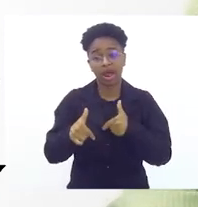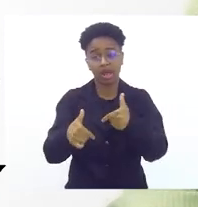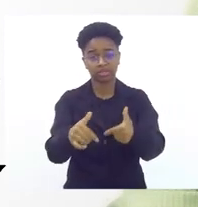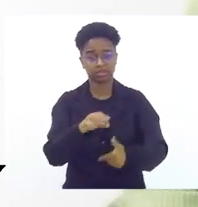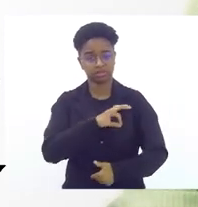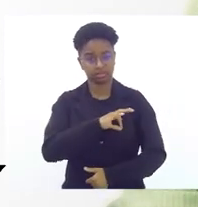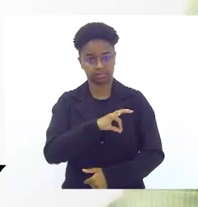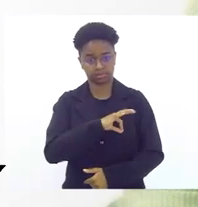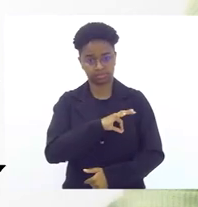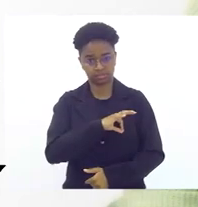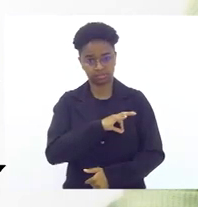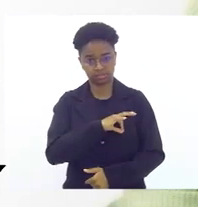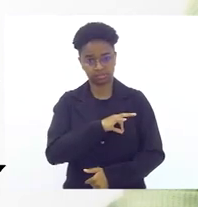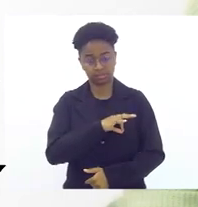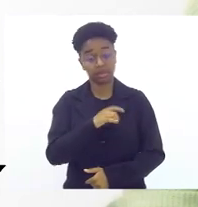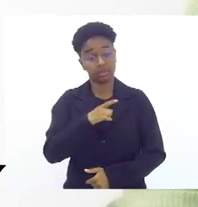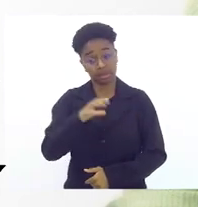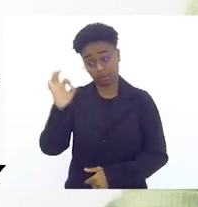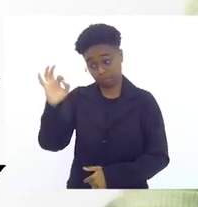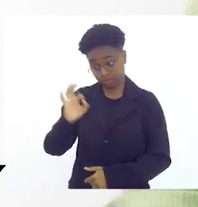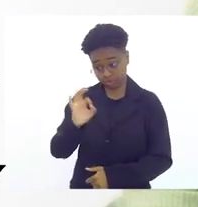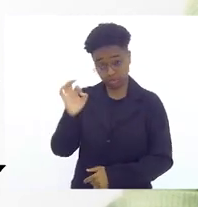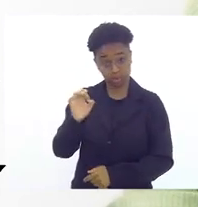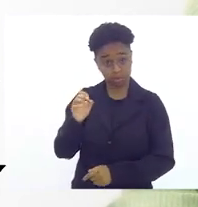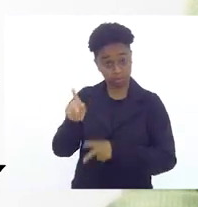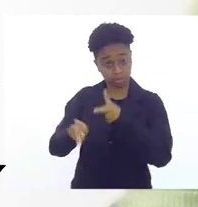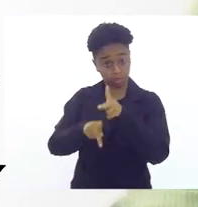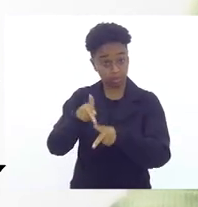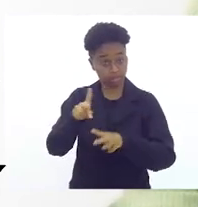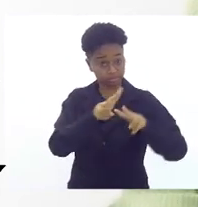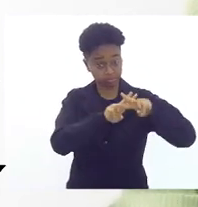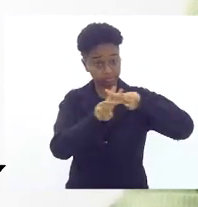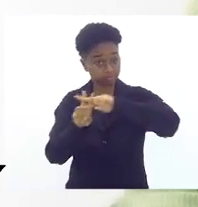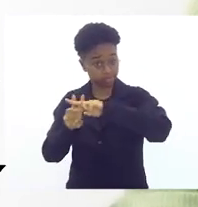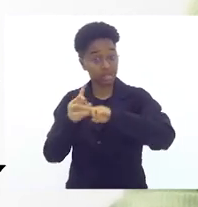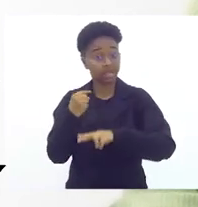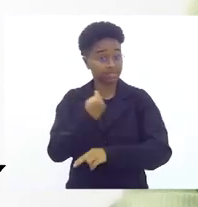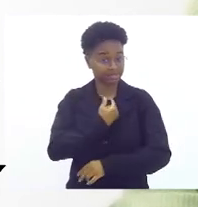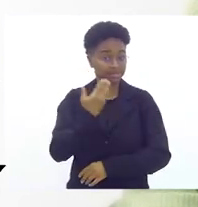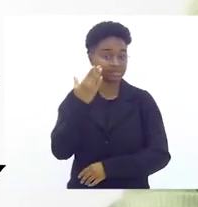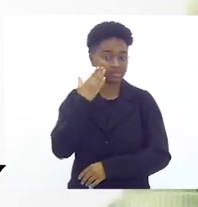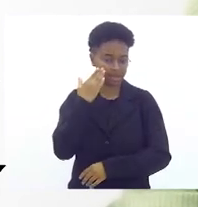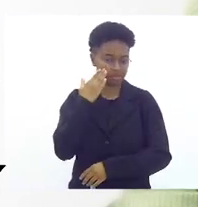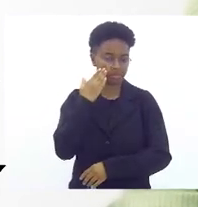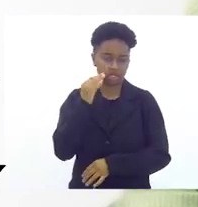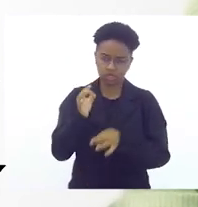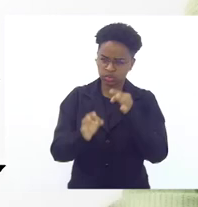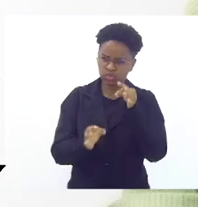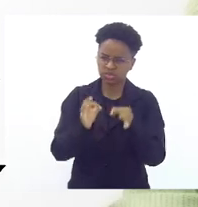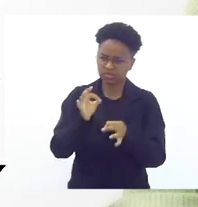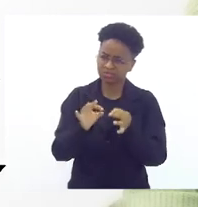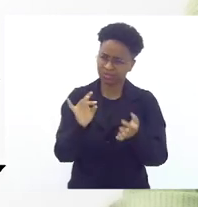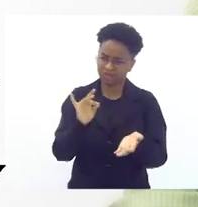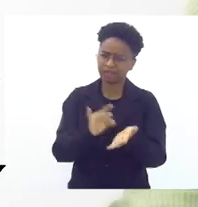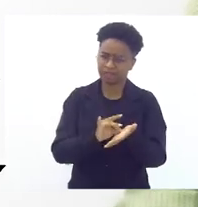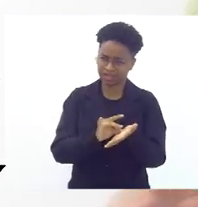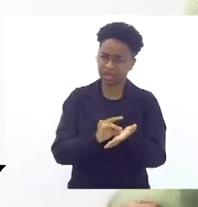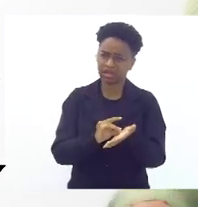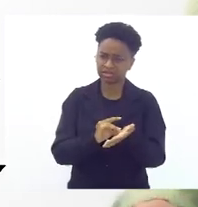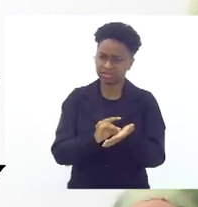e nós temos um pessoal da população carcerária e sabemos que o Nossa Justiça é extremamente